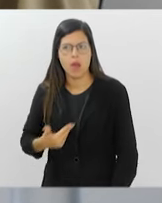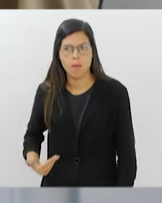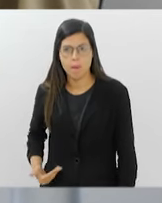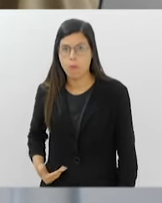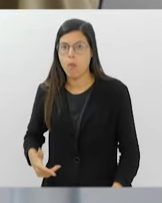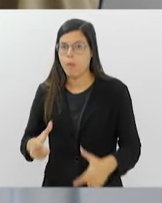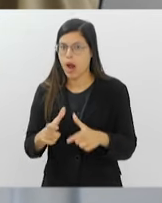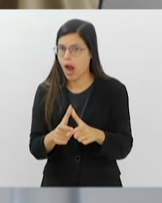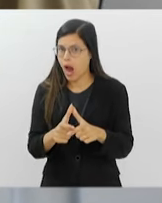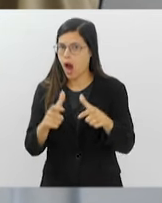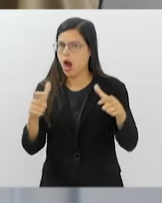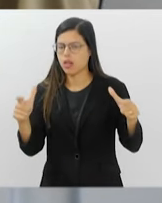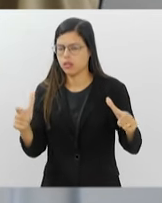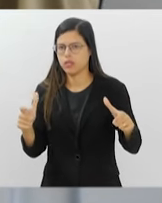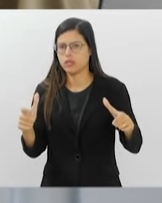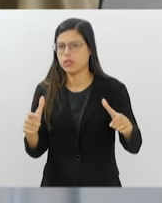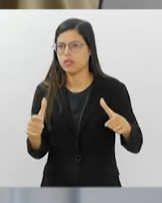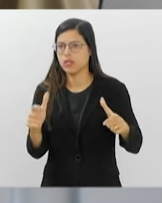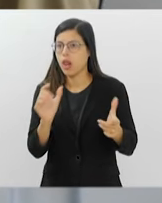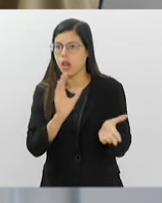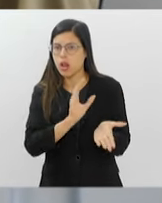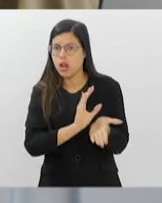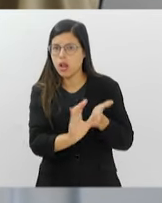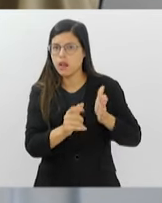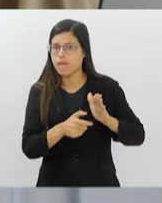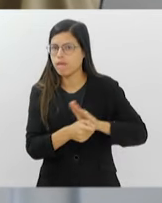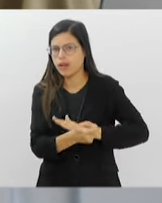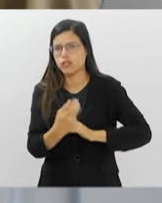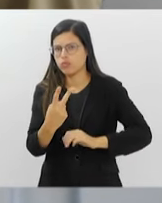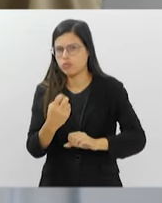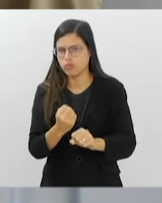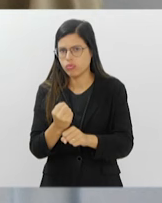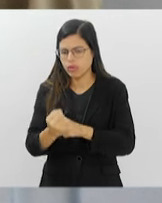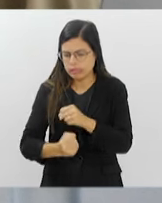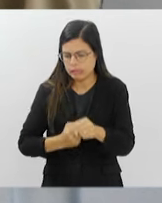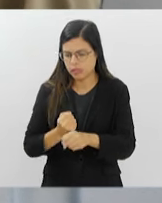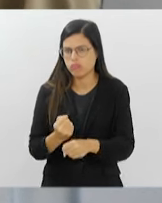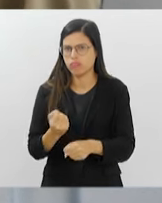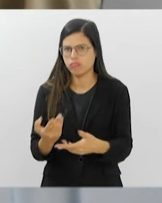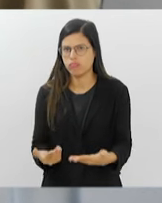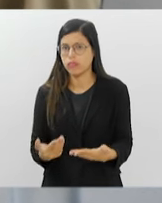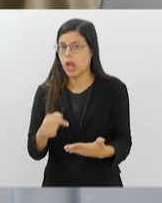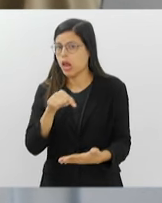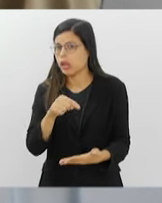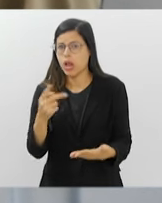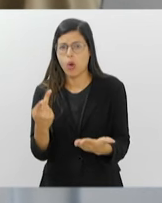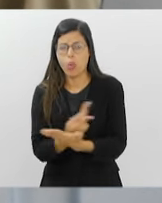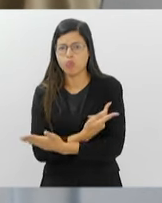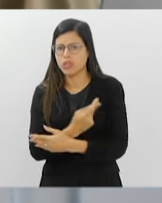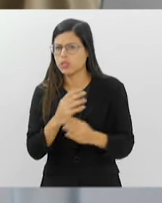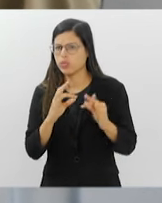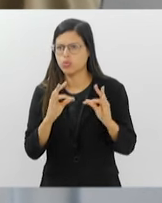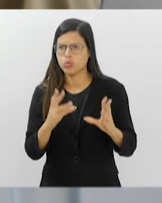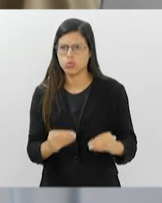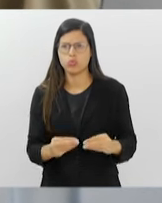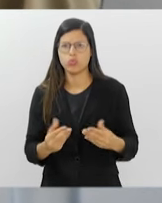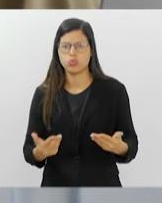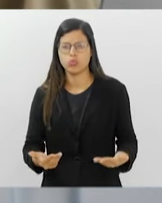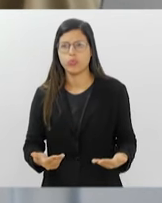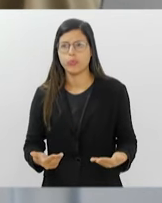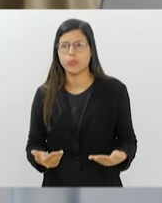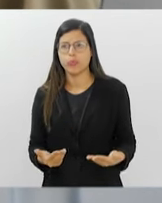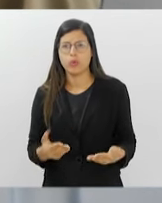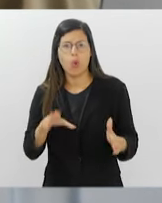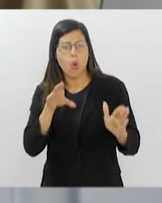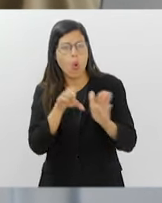grande Aonde eles investem nesse espaço a cada do anos e ali acontece de tudo acontece e